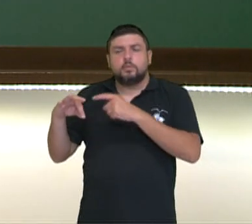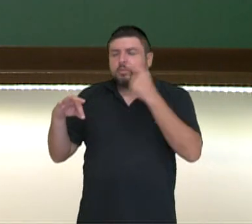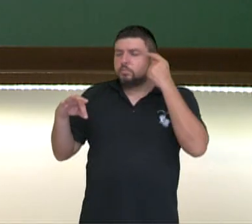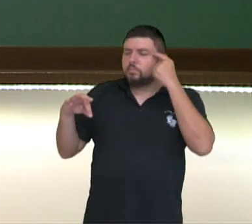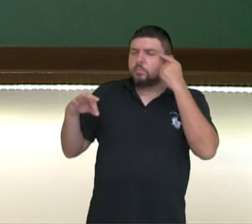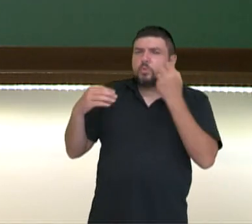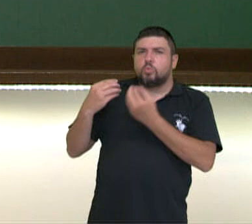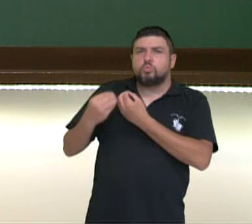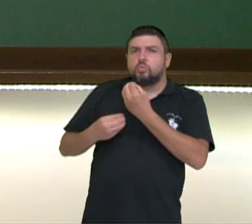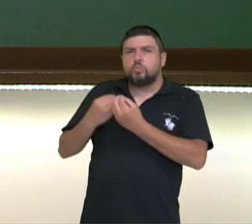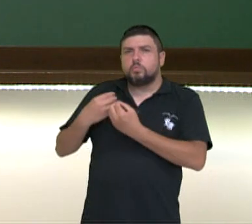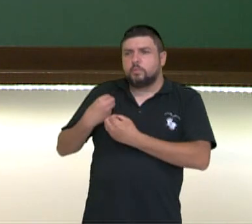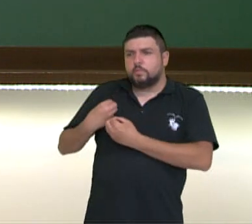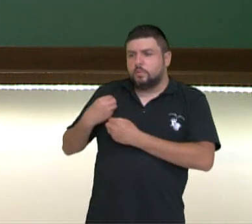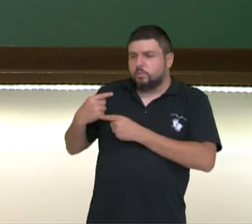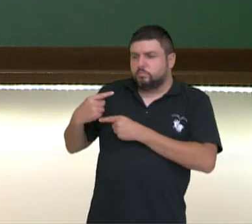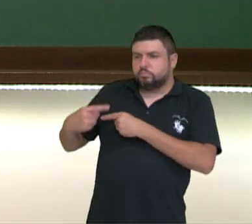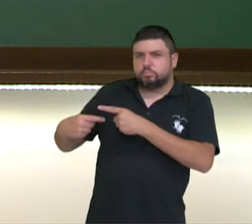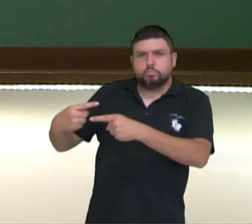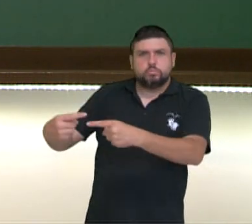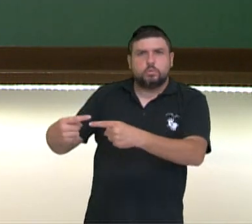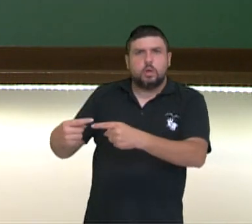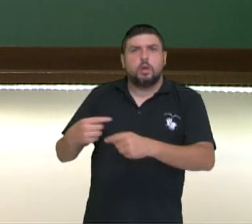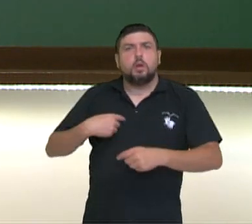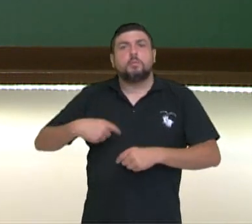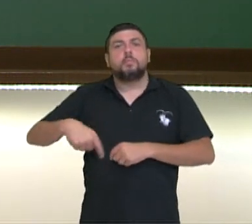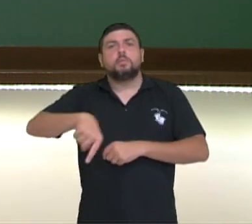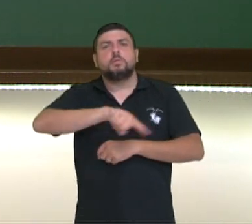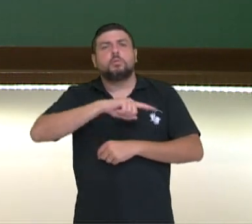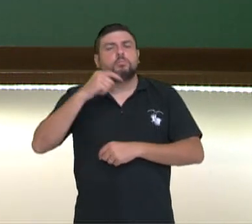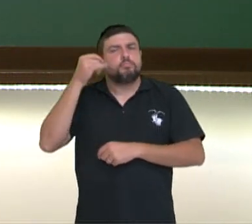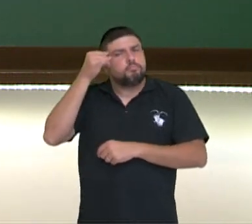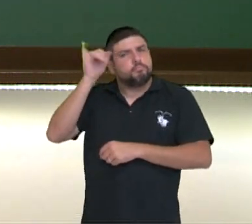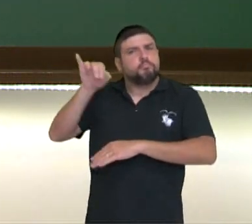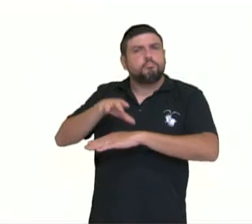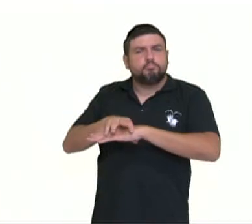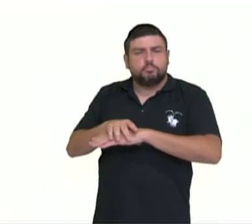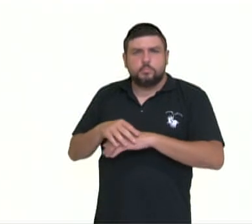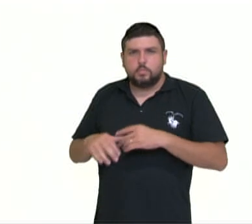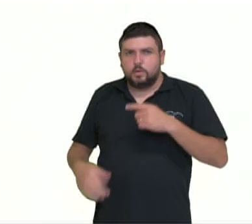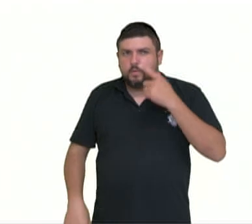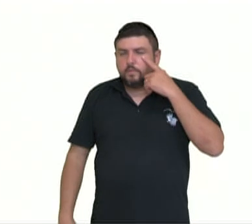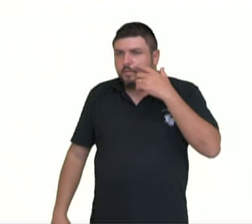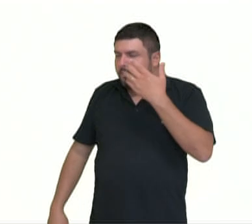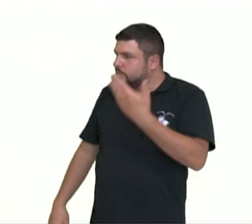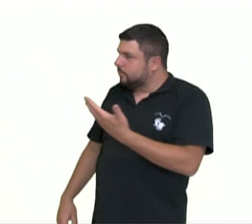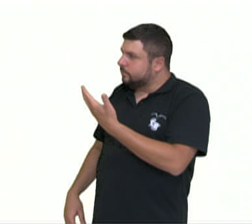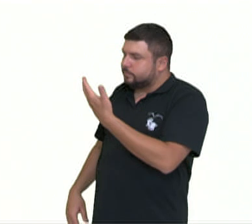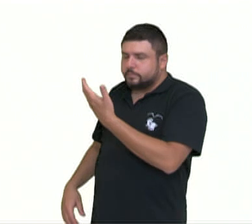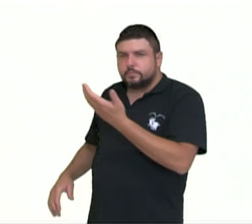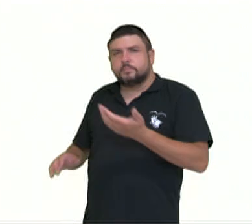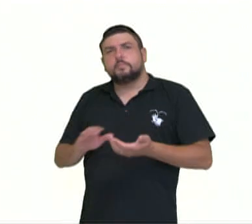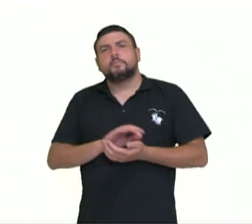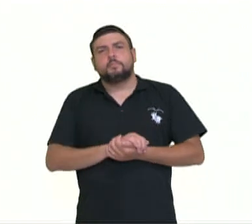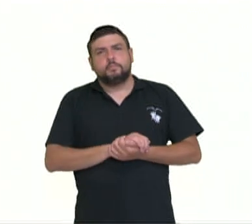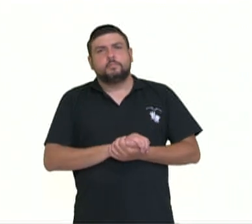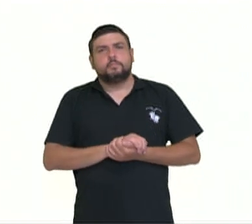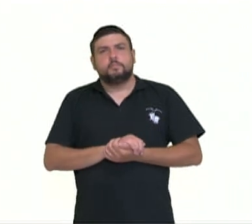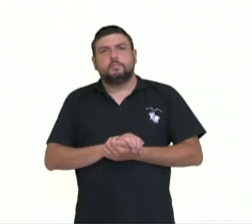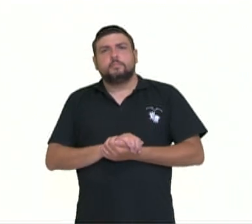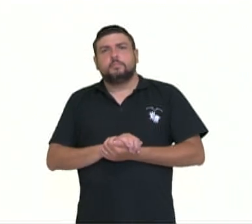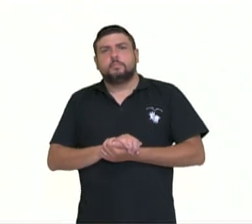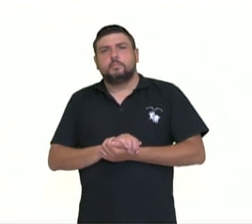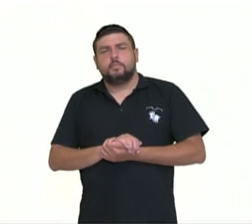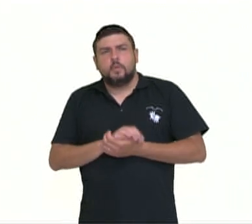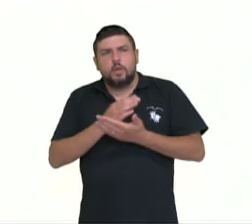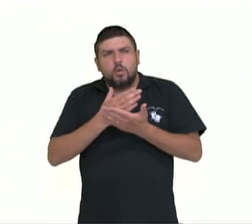Vamos compreender como que acontece o ciclo de vida do Aedes aegypti? Vamos acompanhar aqui no slide que eu tenho aqui. Vamos começar pela fase